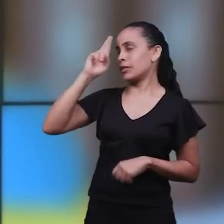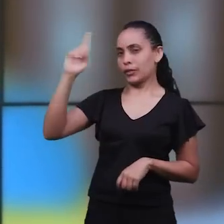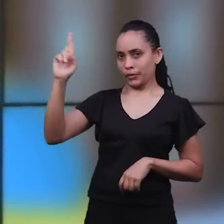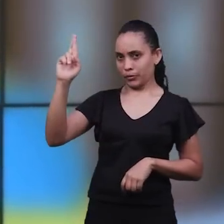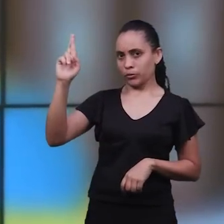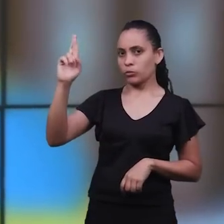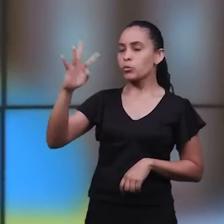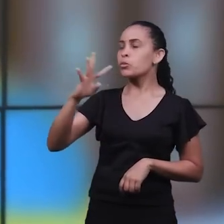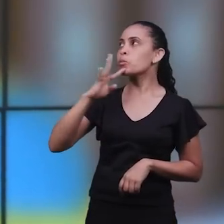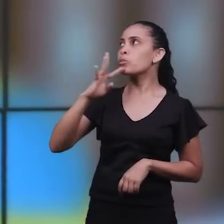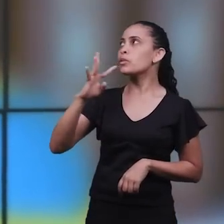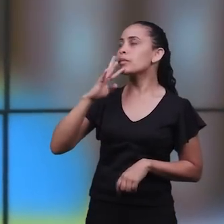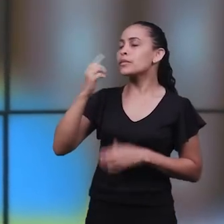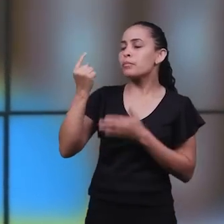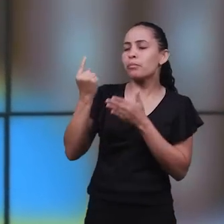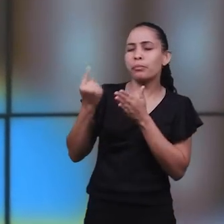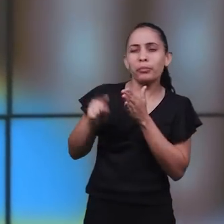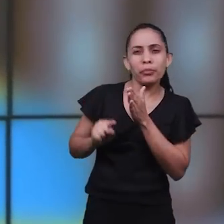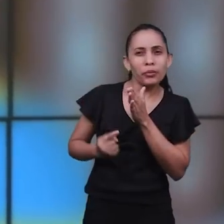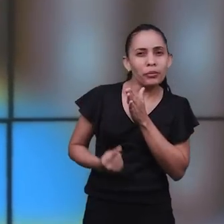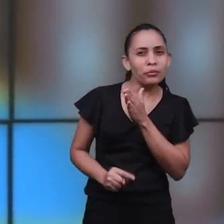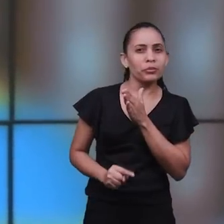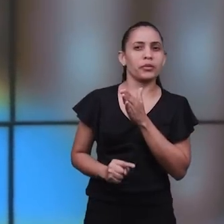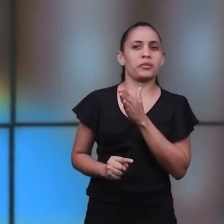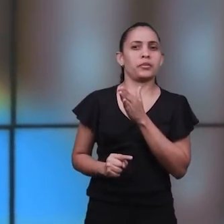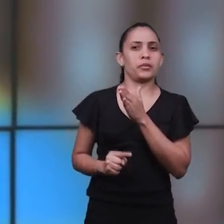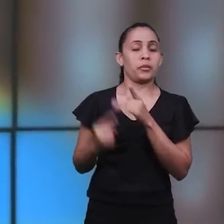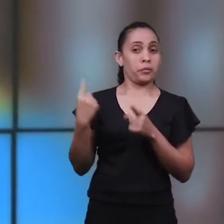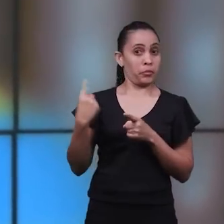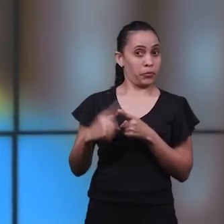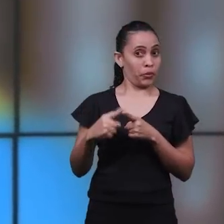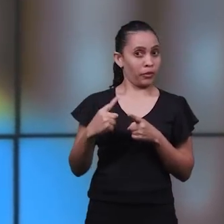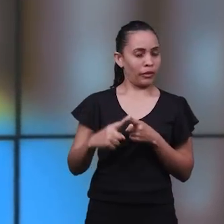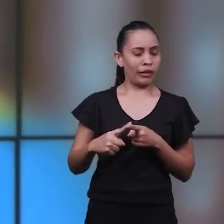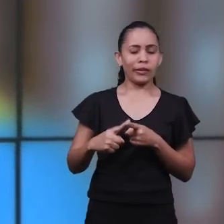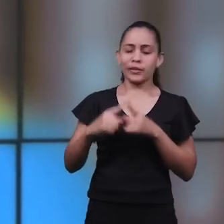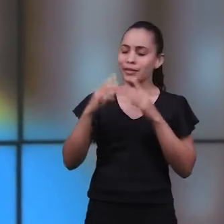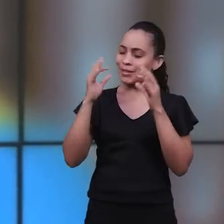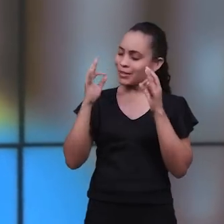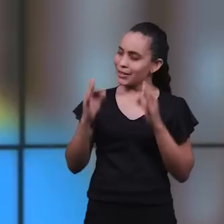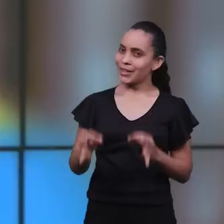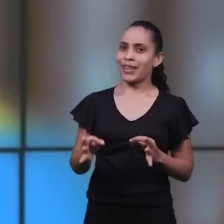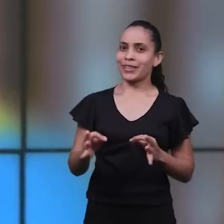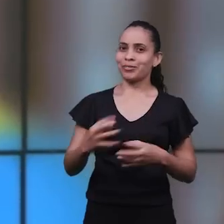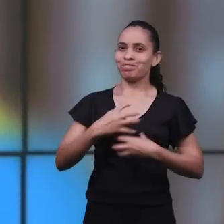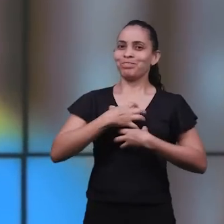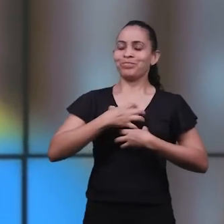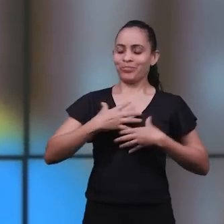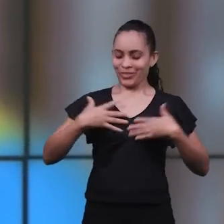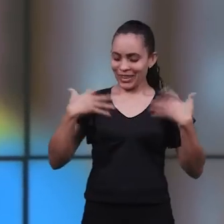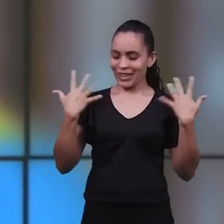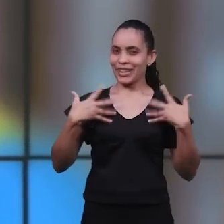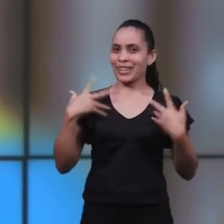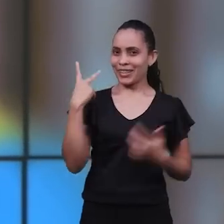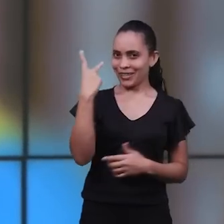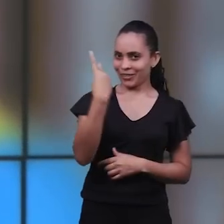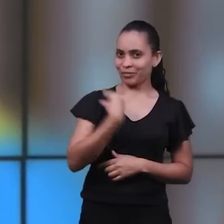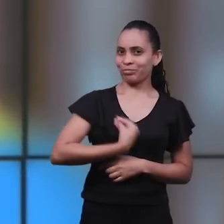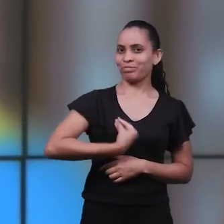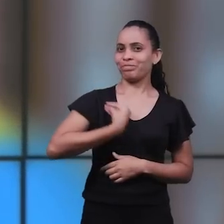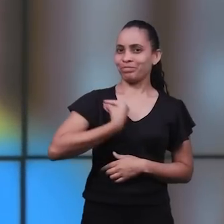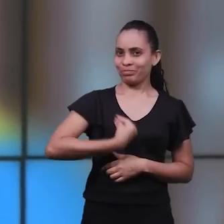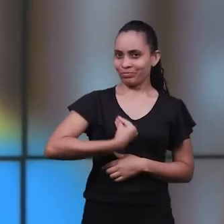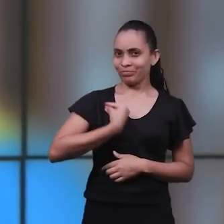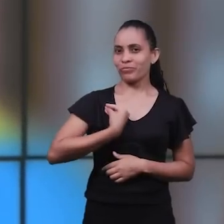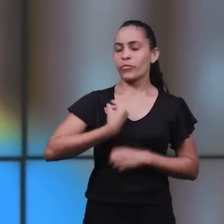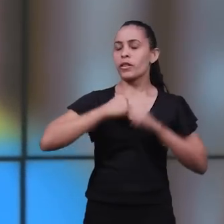e conhecê-lo profundamente, porque isso certamente alegrará a sua vida. Que